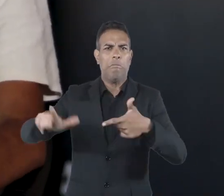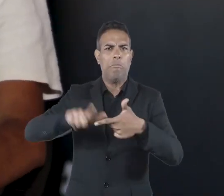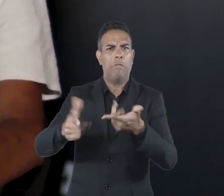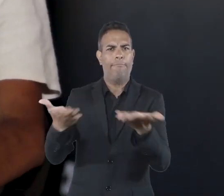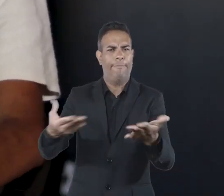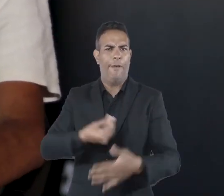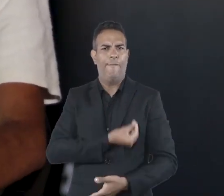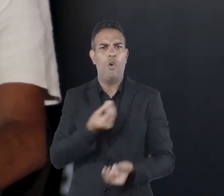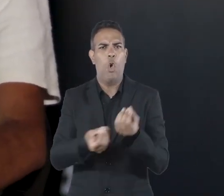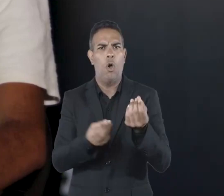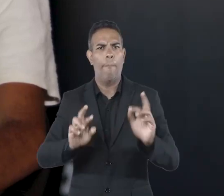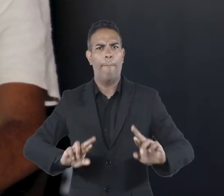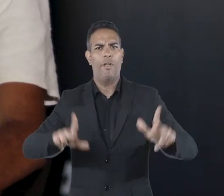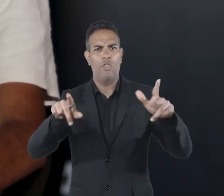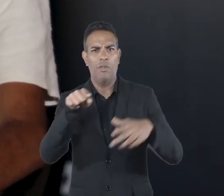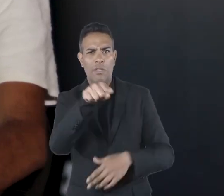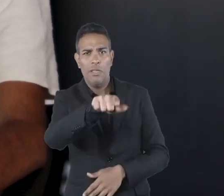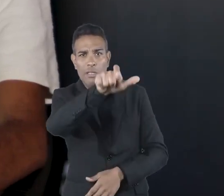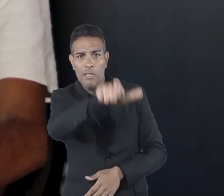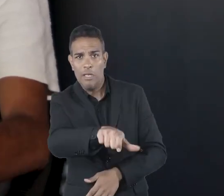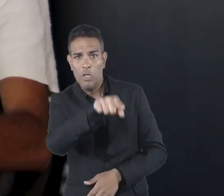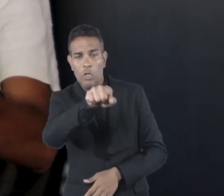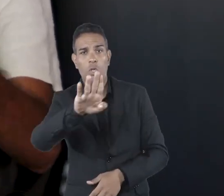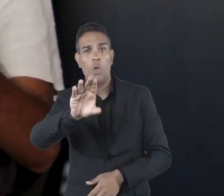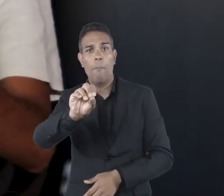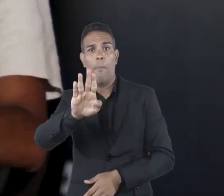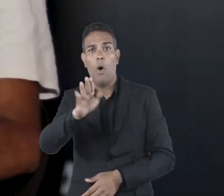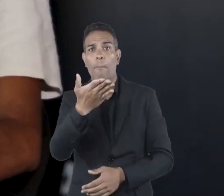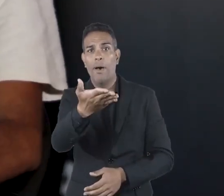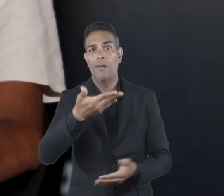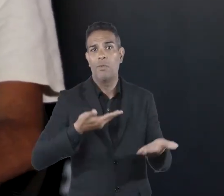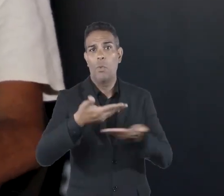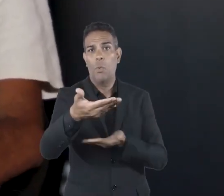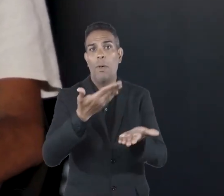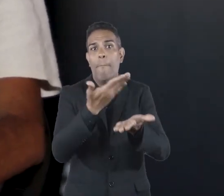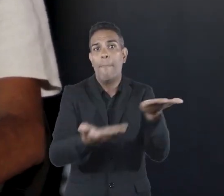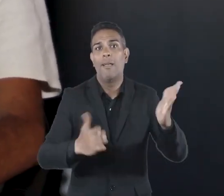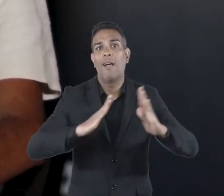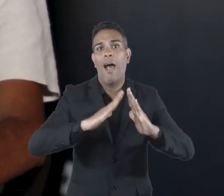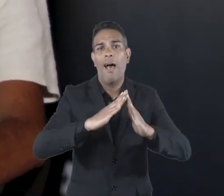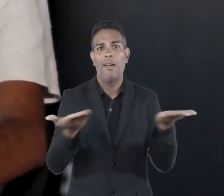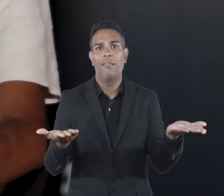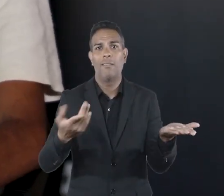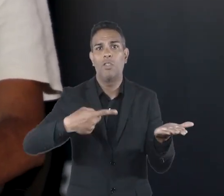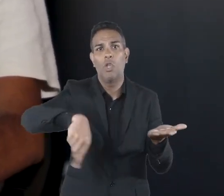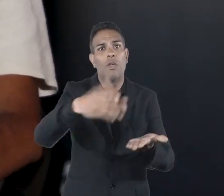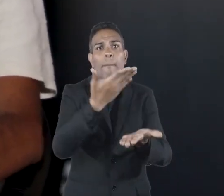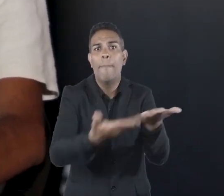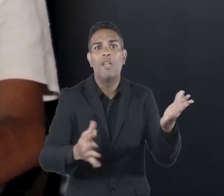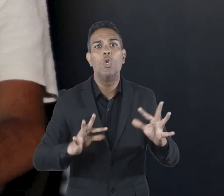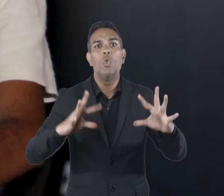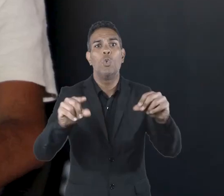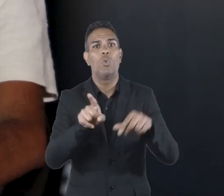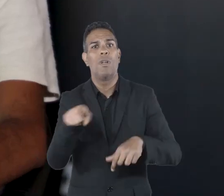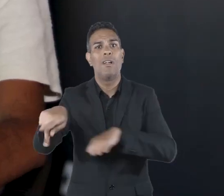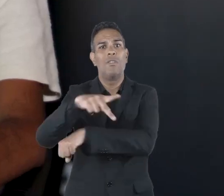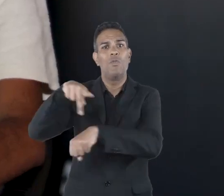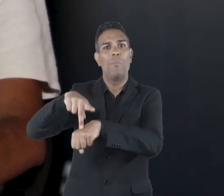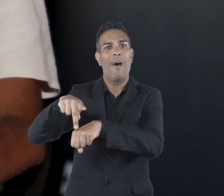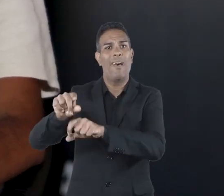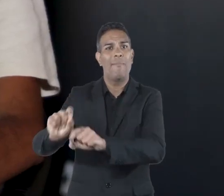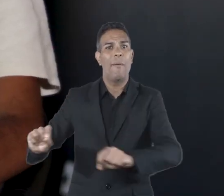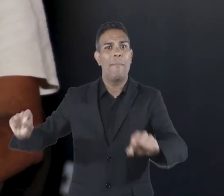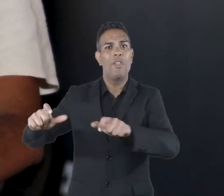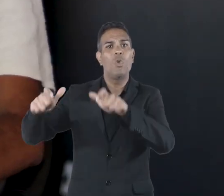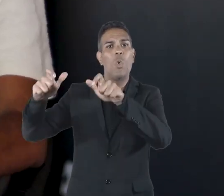humano passando por tais situações. Então, qual é a diferença entre a minha situação e a situação do Bob? Se nós dois perdemos a nossa casa, nós